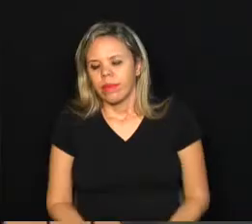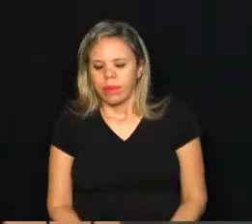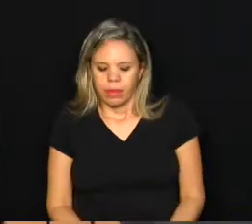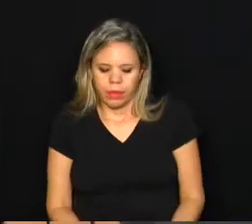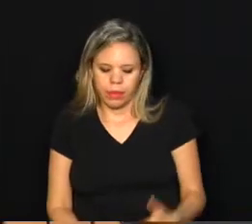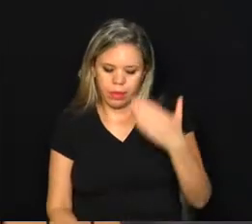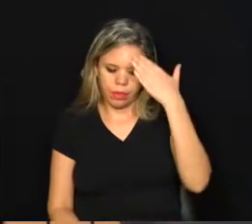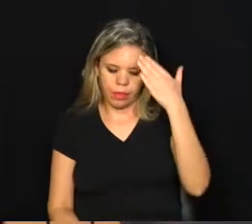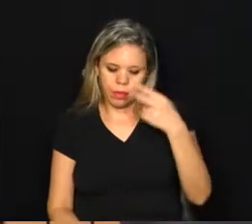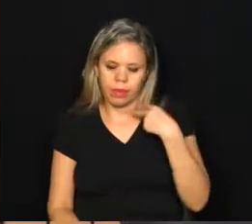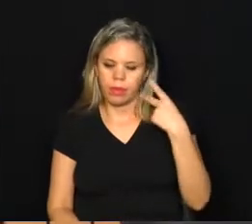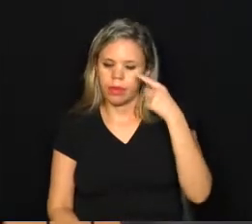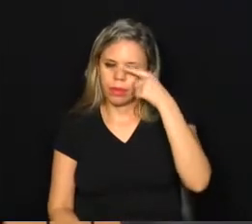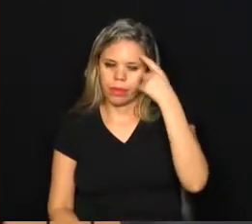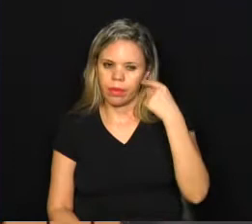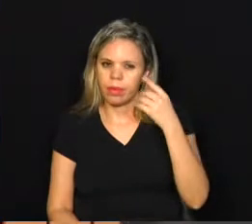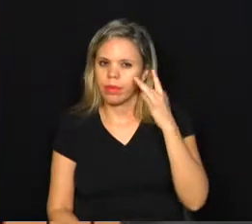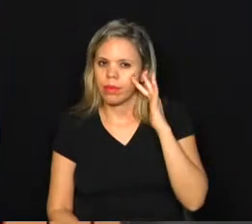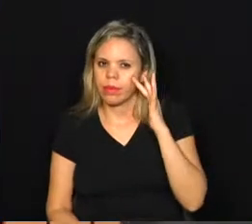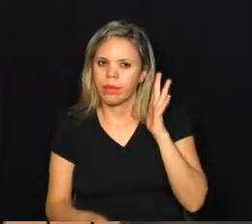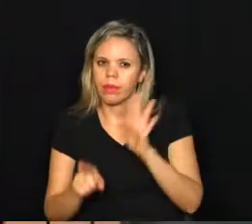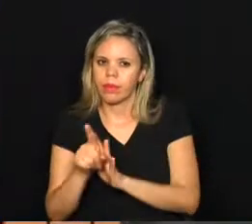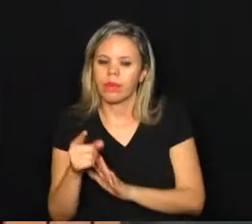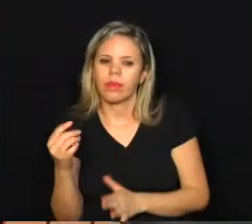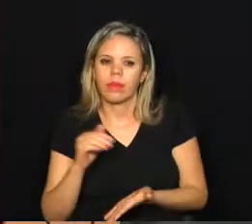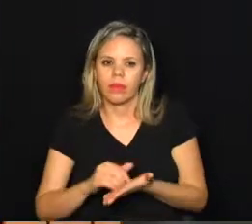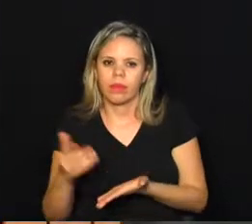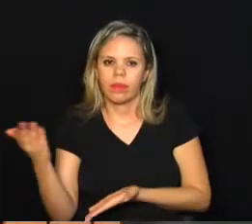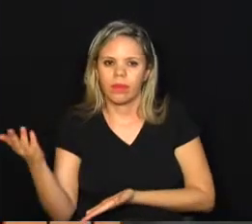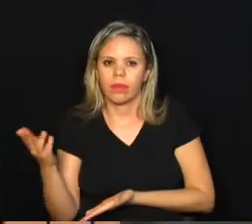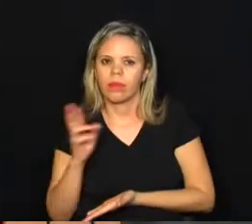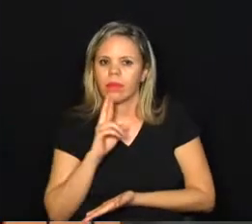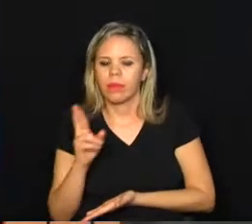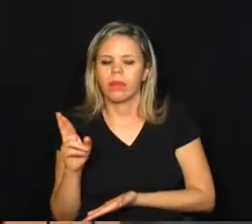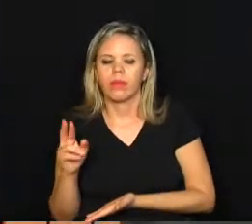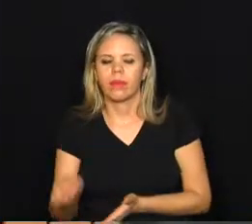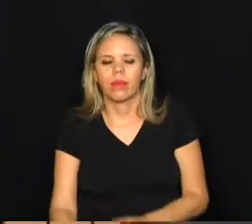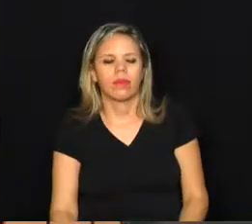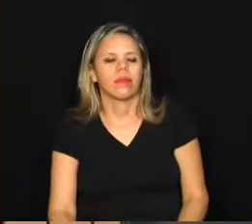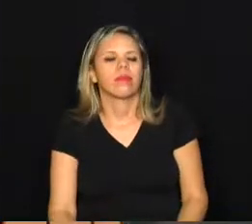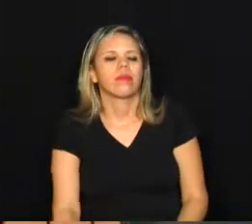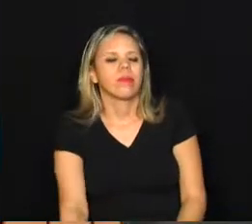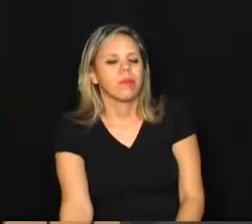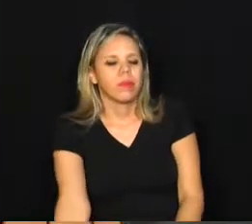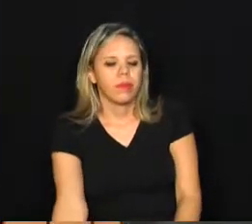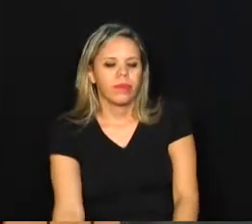Obrigado, Paola. Eu acho que a pergunta é para a secretária Adriana, né?